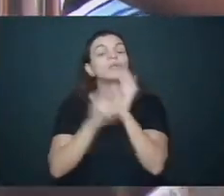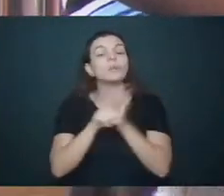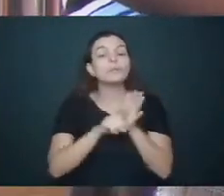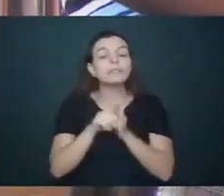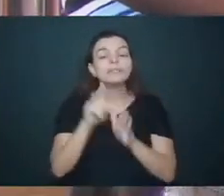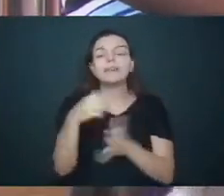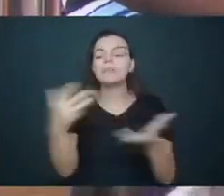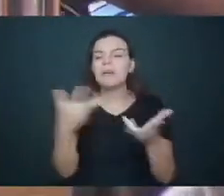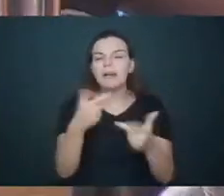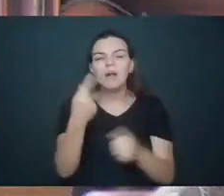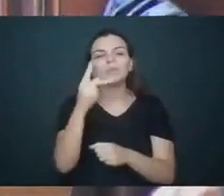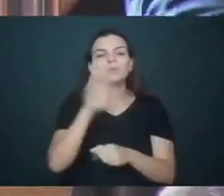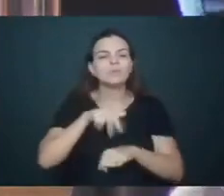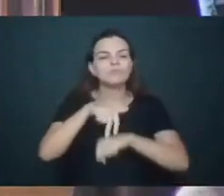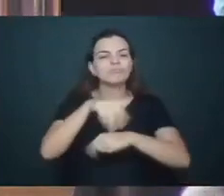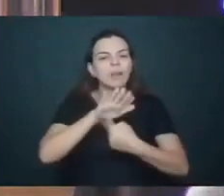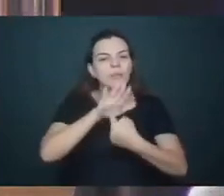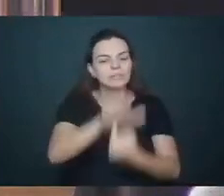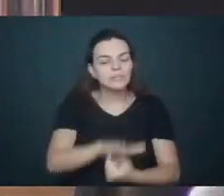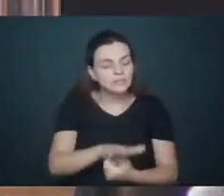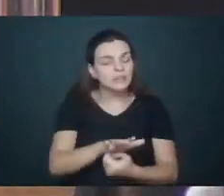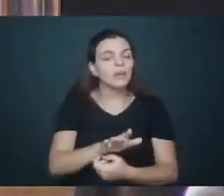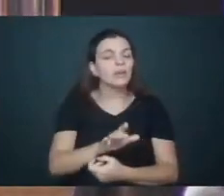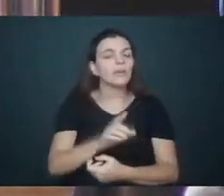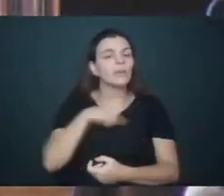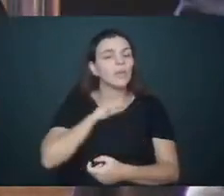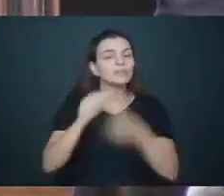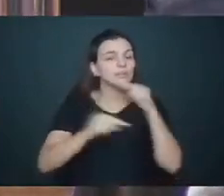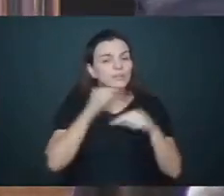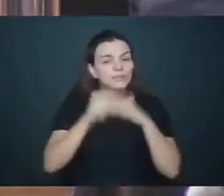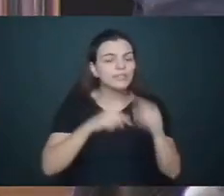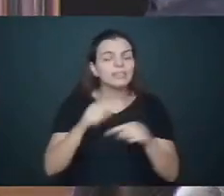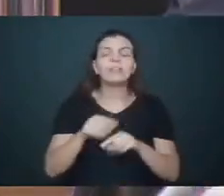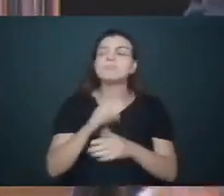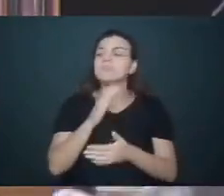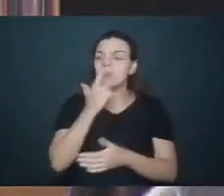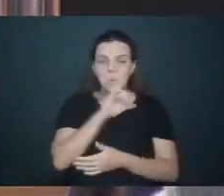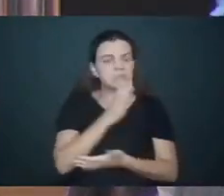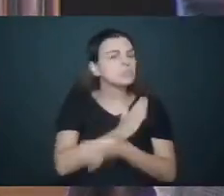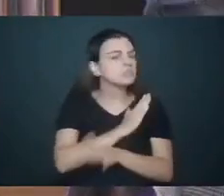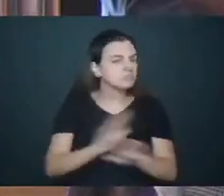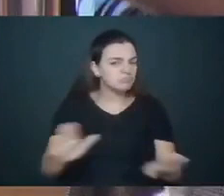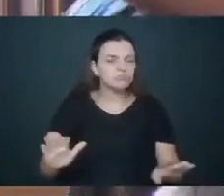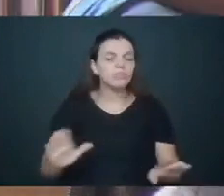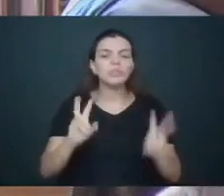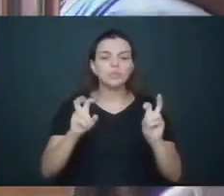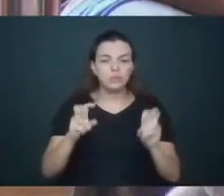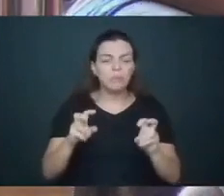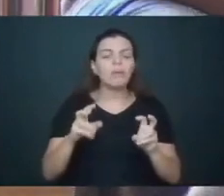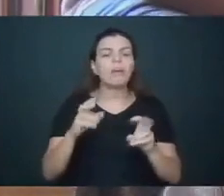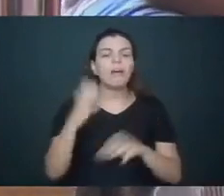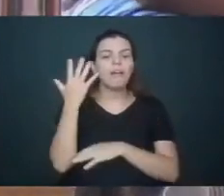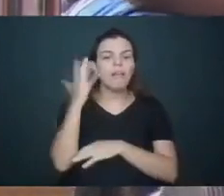apresentação tirou muitas dúvidas de todos os vereadores quanto à importância da Araucária e também abriu novos